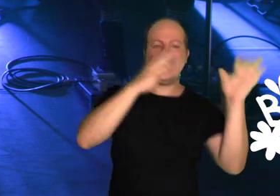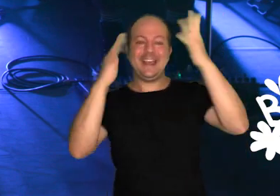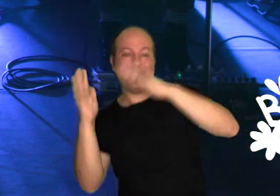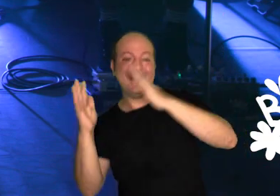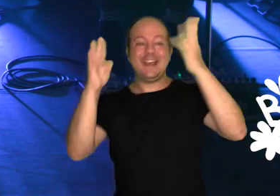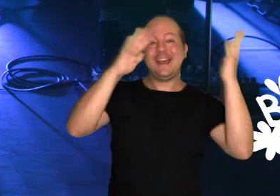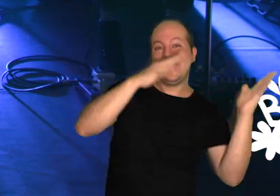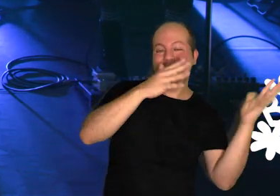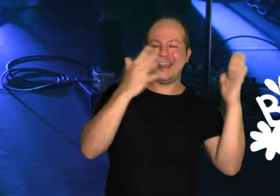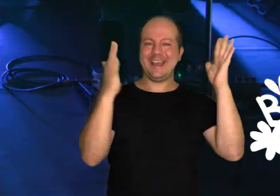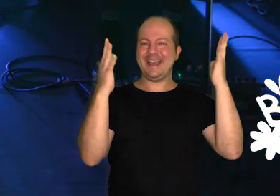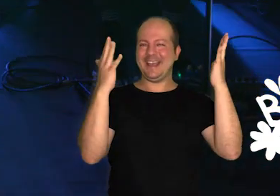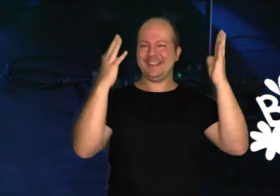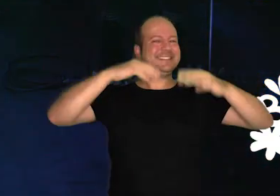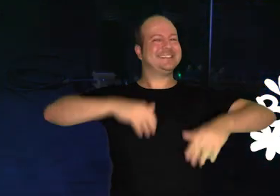panã, panã.